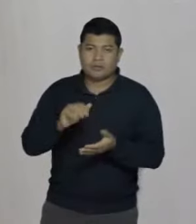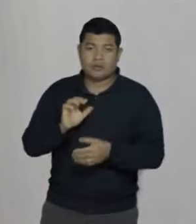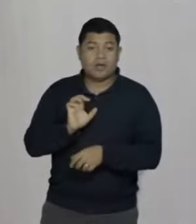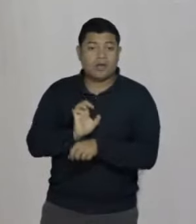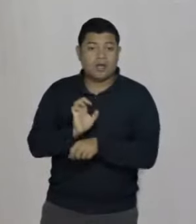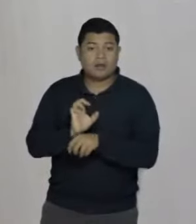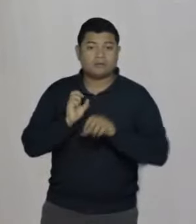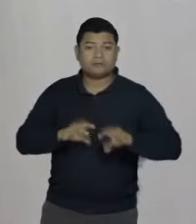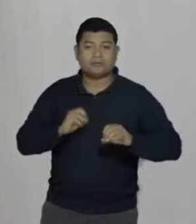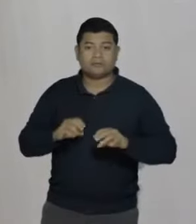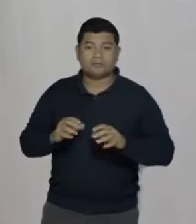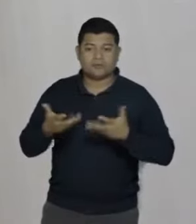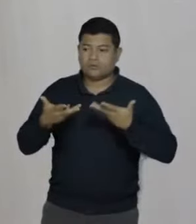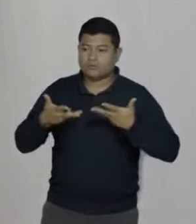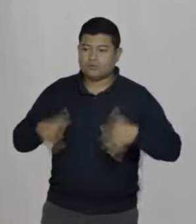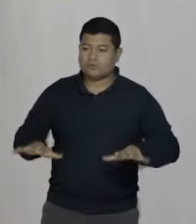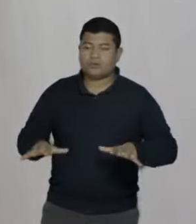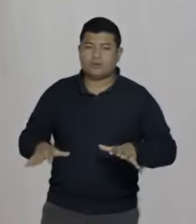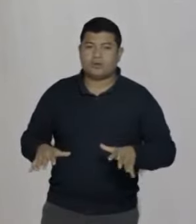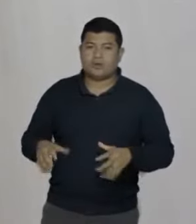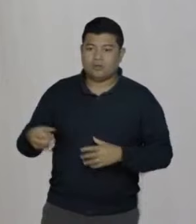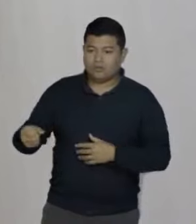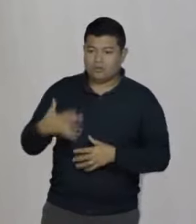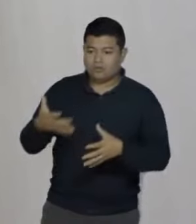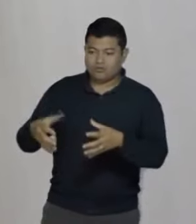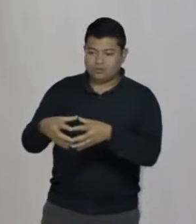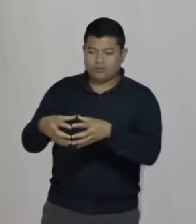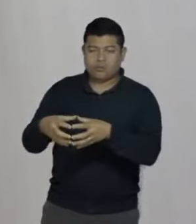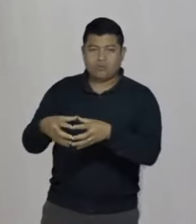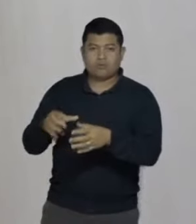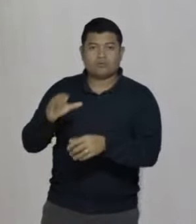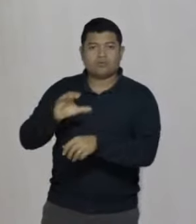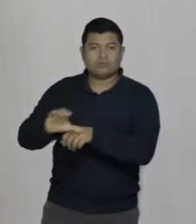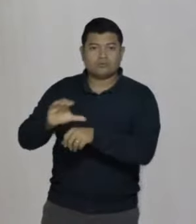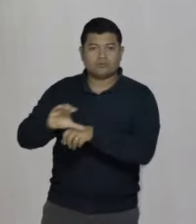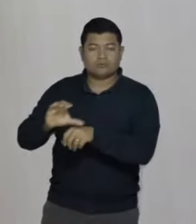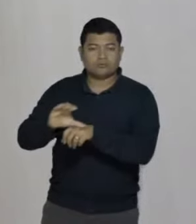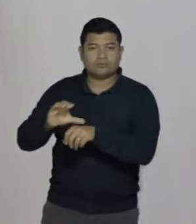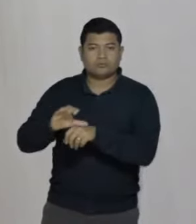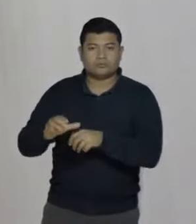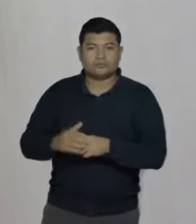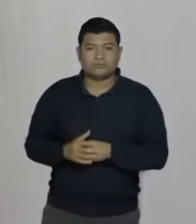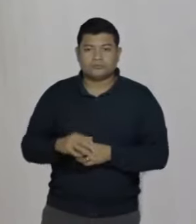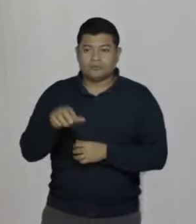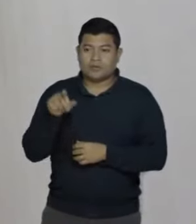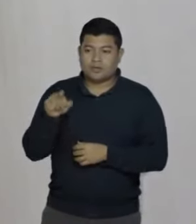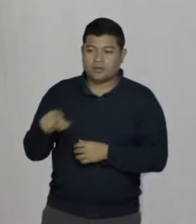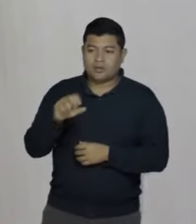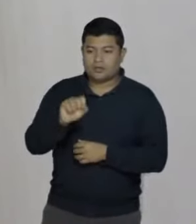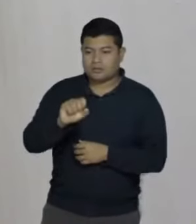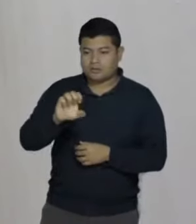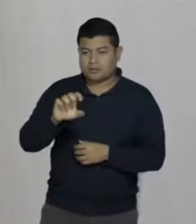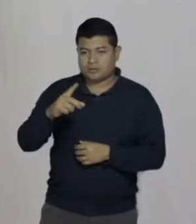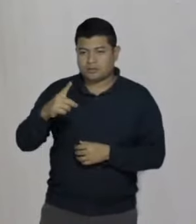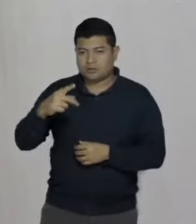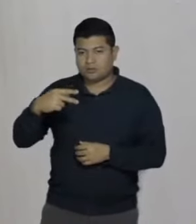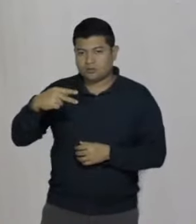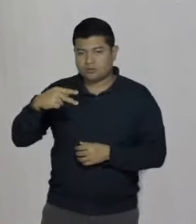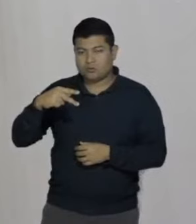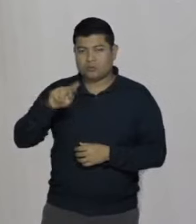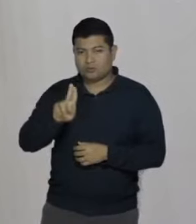negou a abertura é de uma nova Turma para o curso técnico em Agropecuária do CEDUP de Abdon Batista diante disso